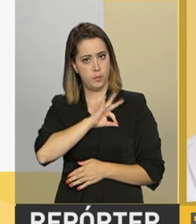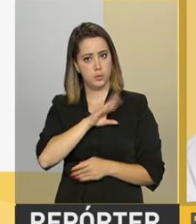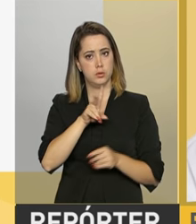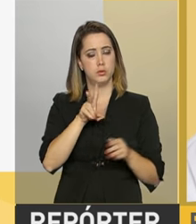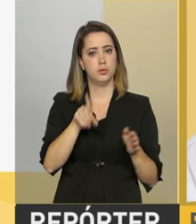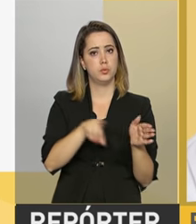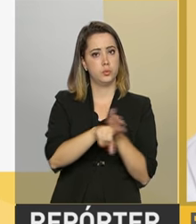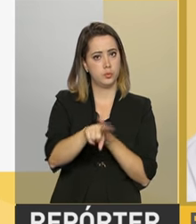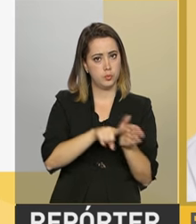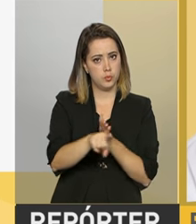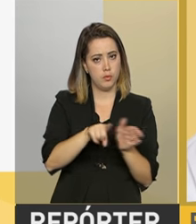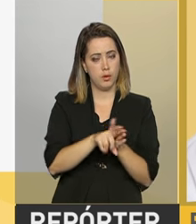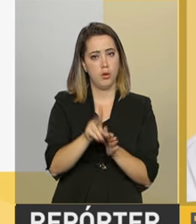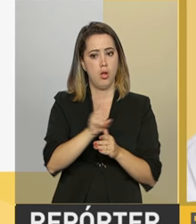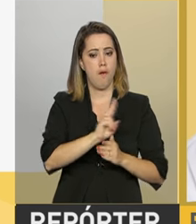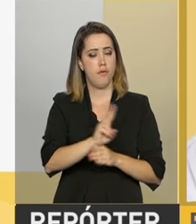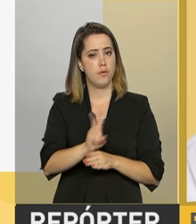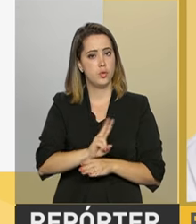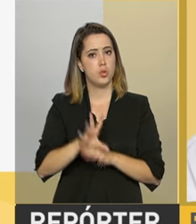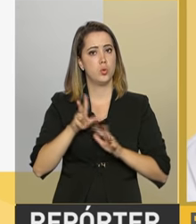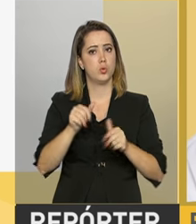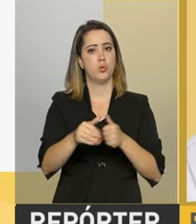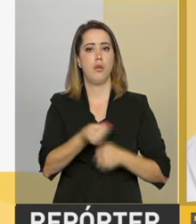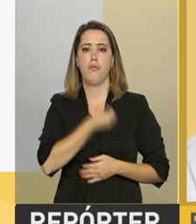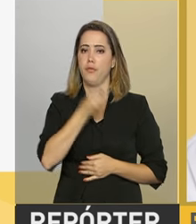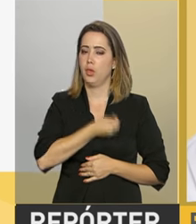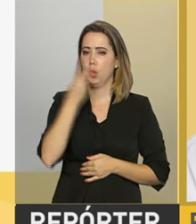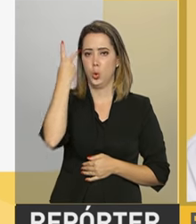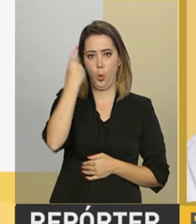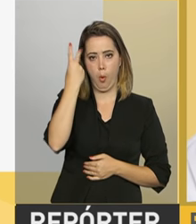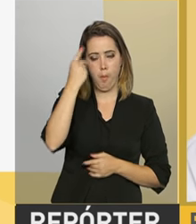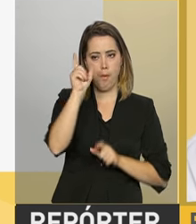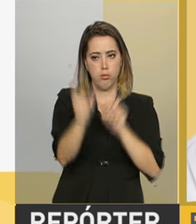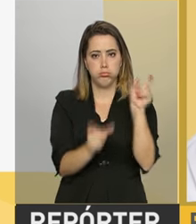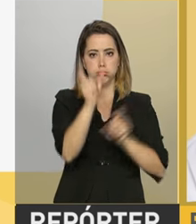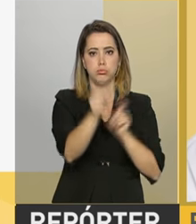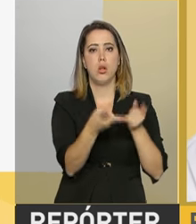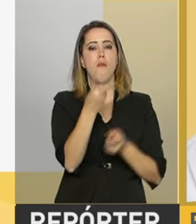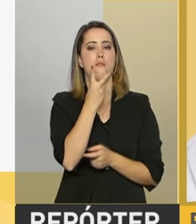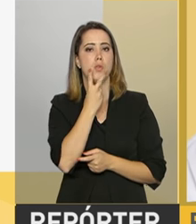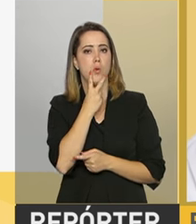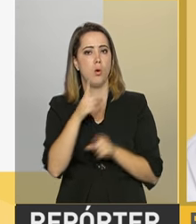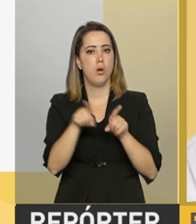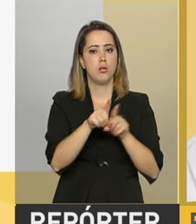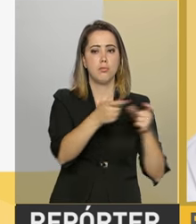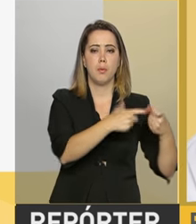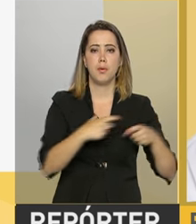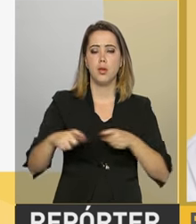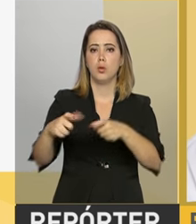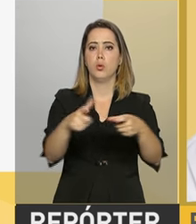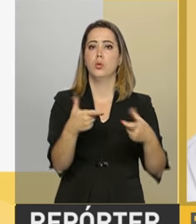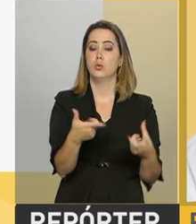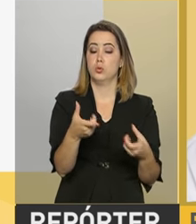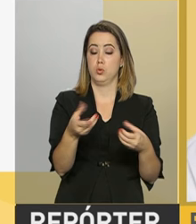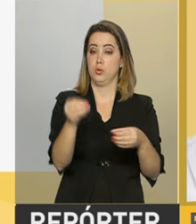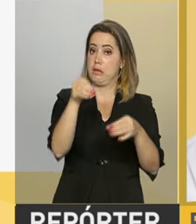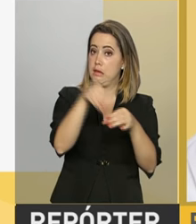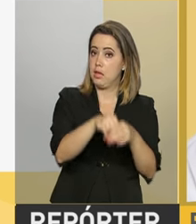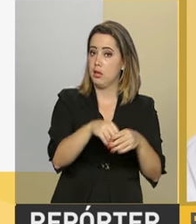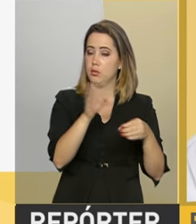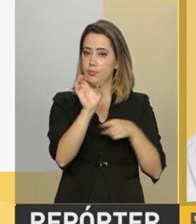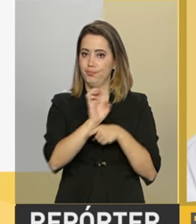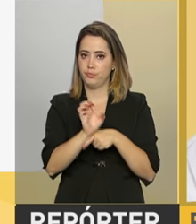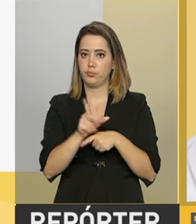na vida dos cidadãos e cidadãs em Vitória e em alguns lugares também no interior do estado. Houve uma